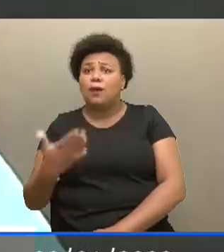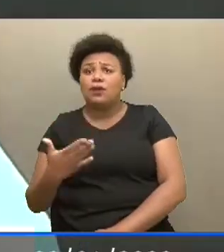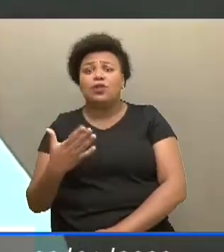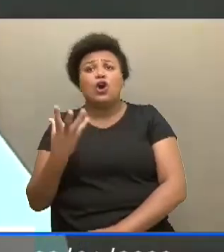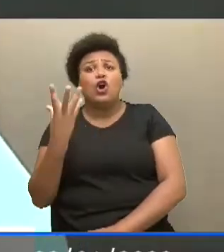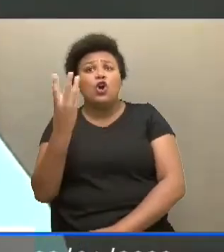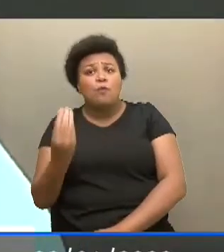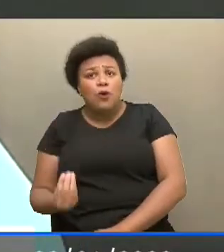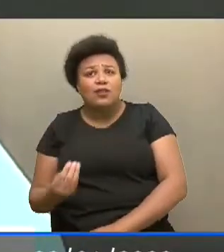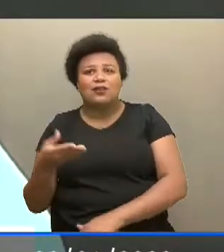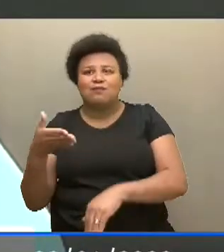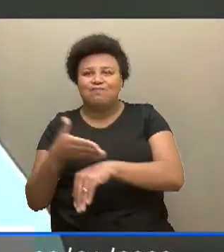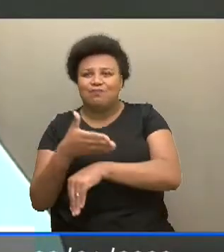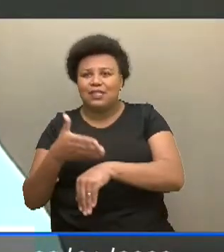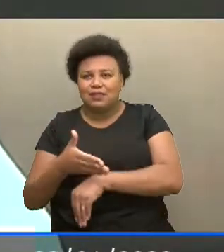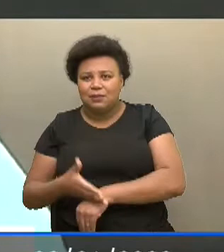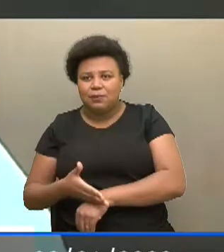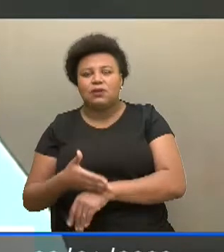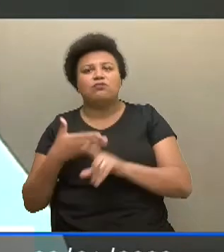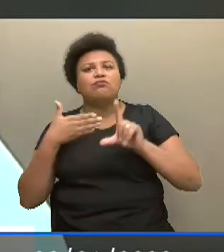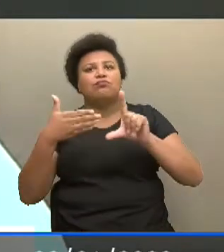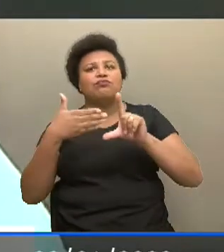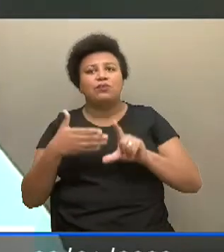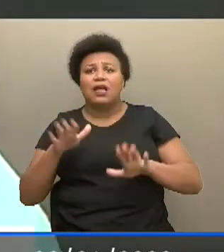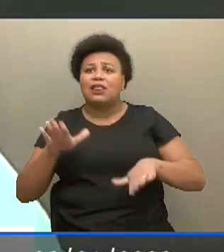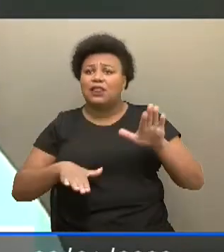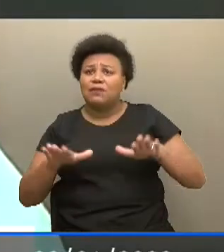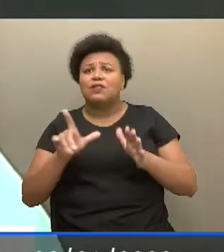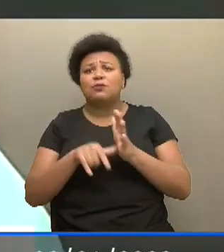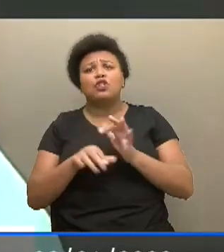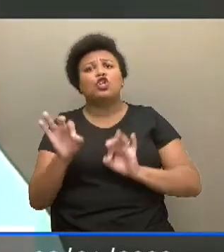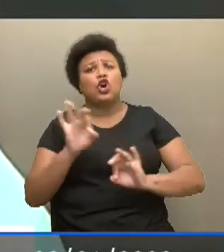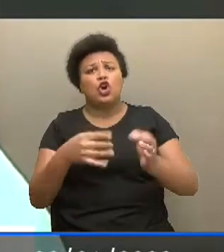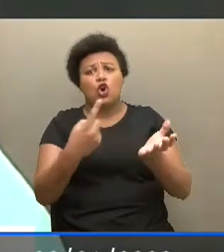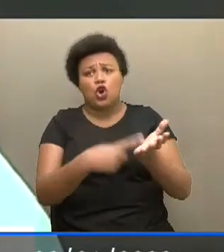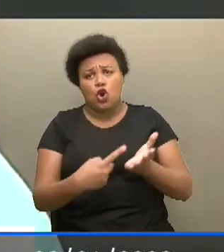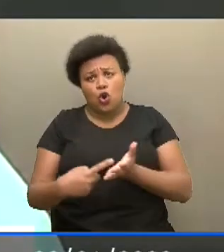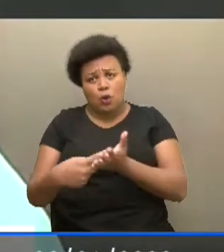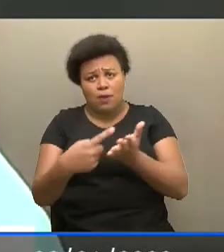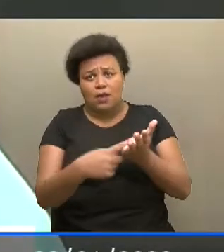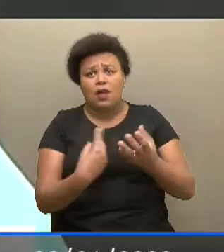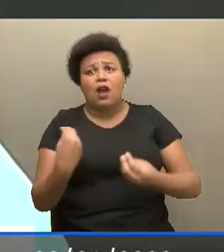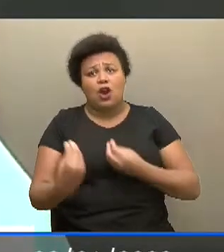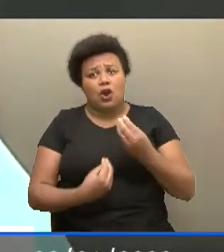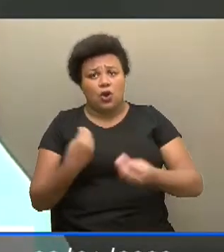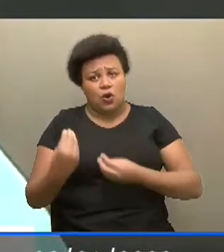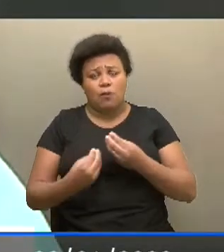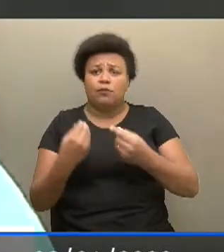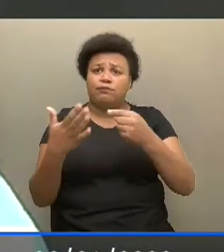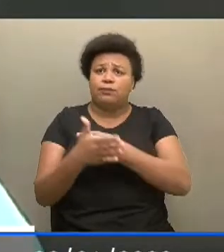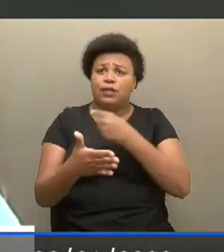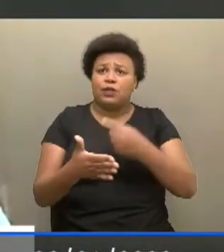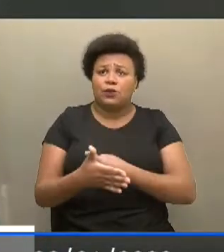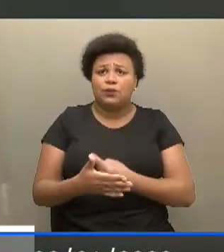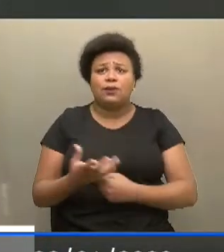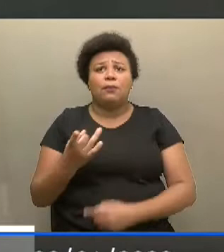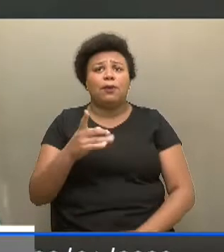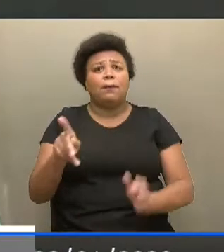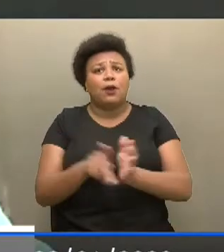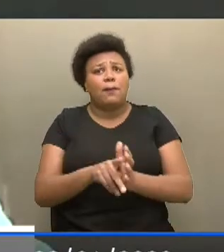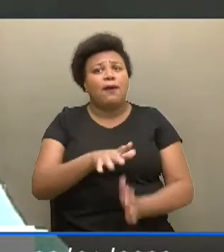muitos participantes aqui conosco, talvez a gente possa depois organizar os questionamentos por setor.